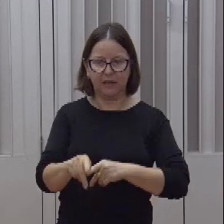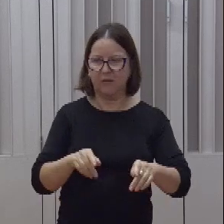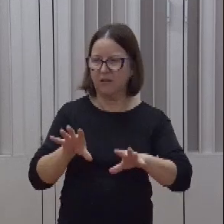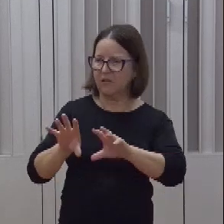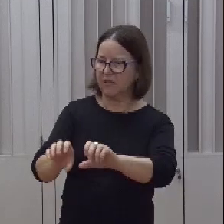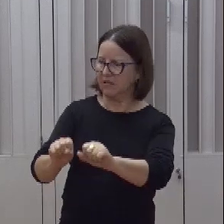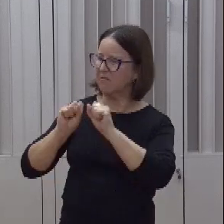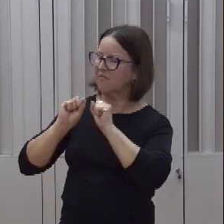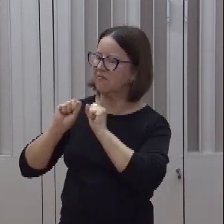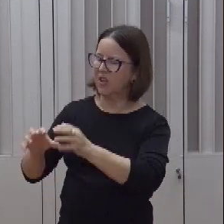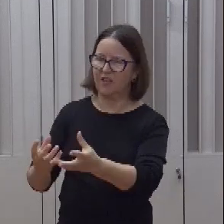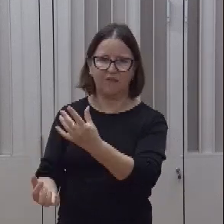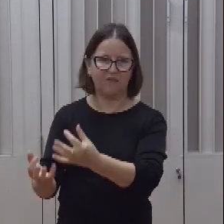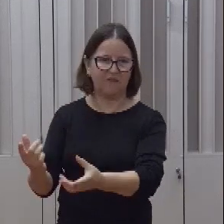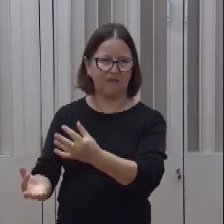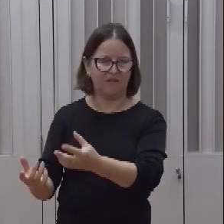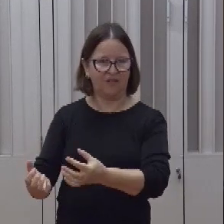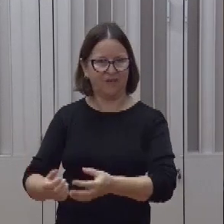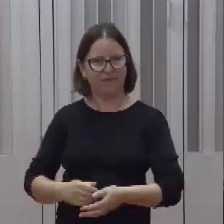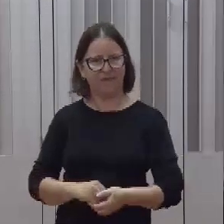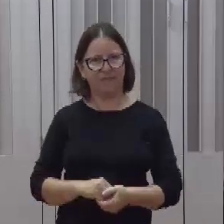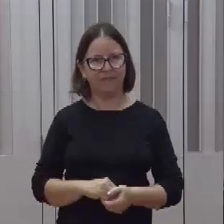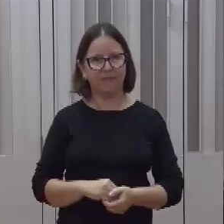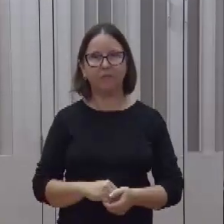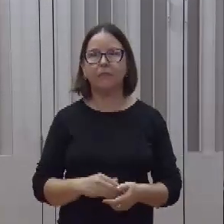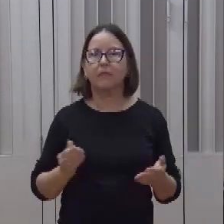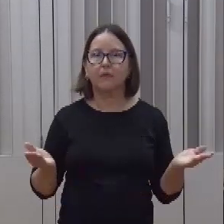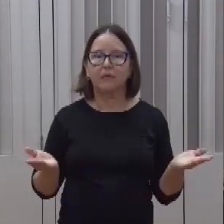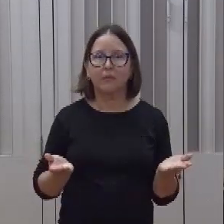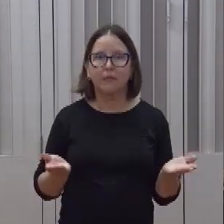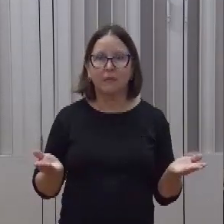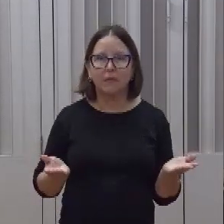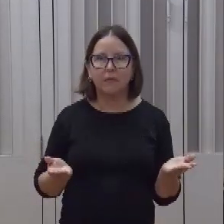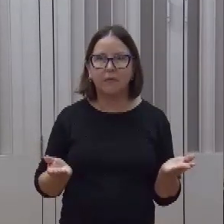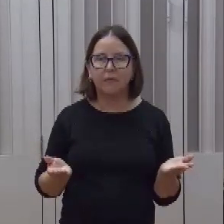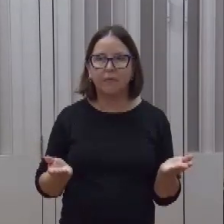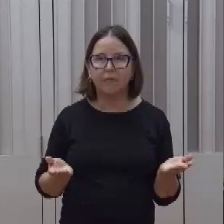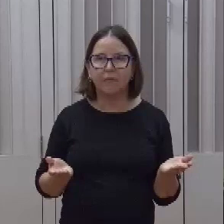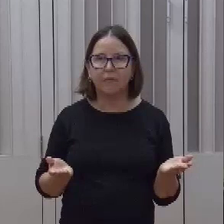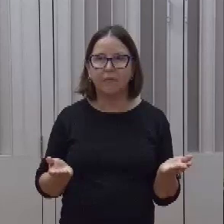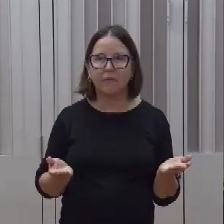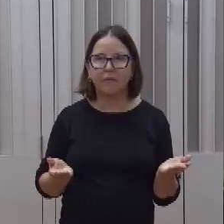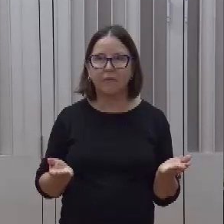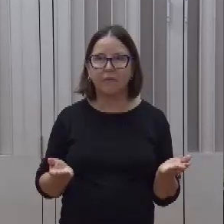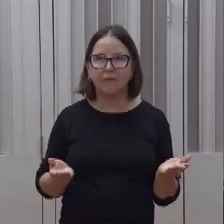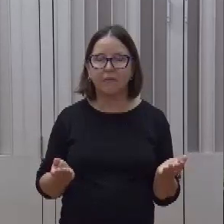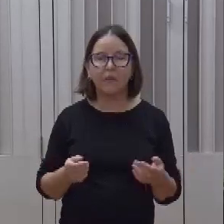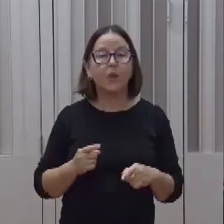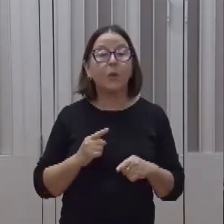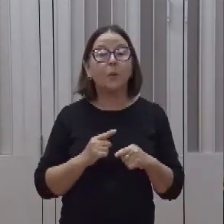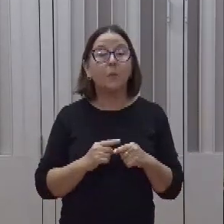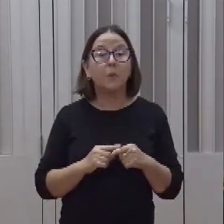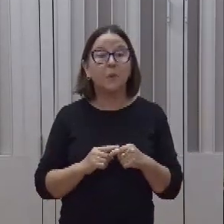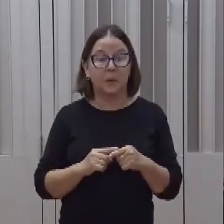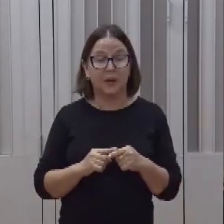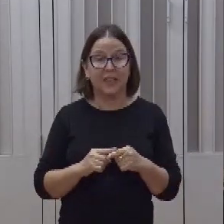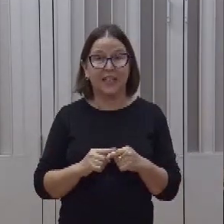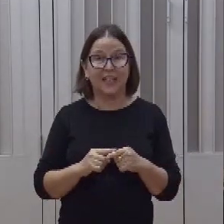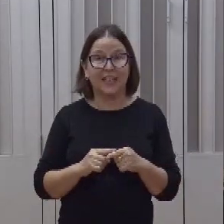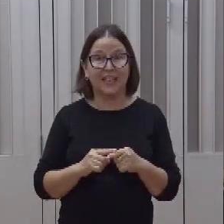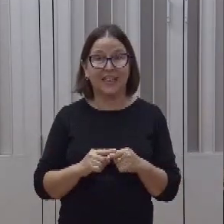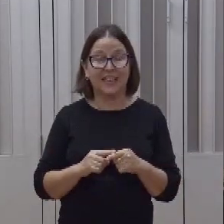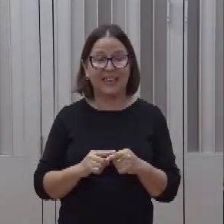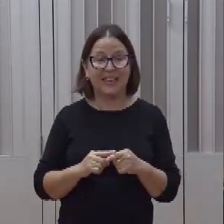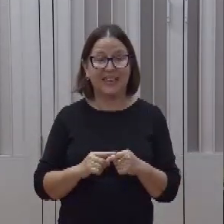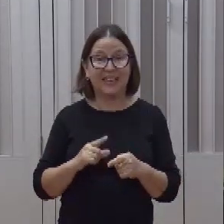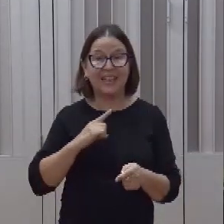lançam no fogo e o queimam. E agora? Que versículo? Por que está aí?